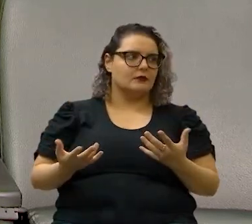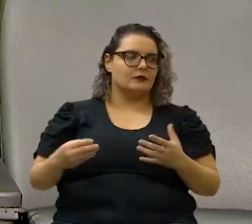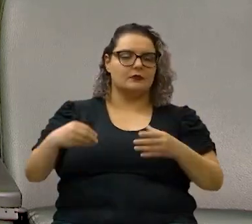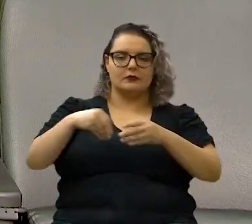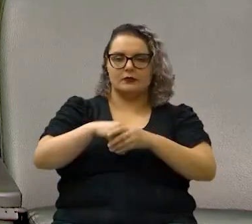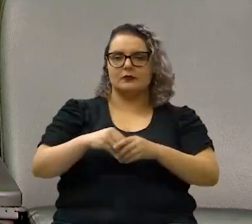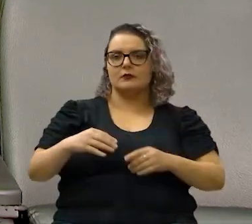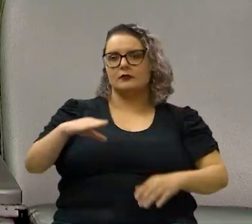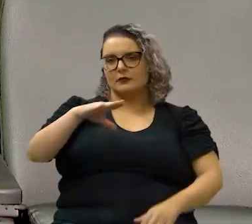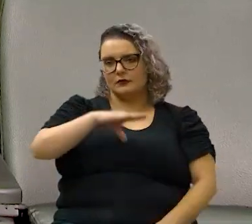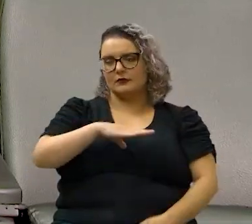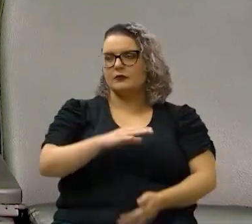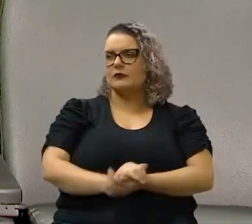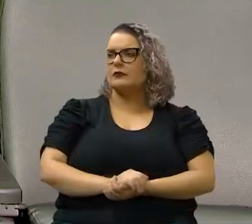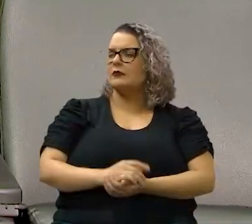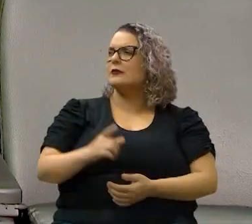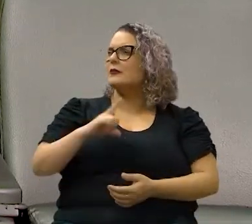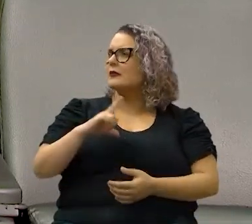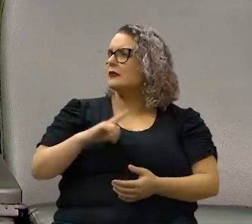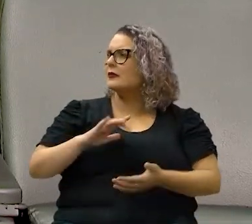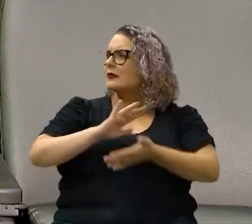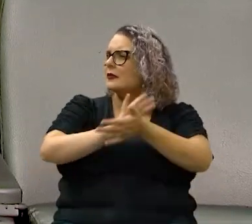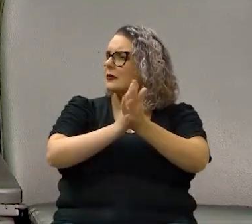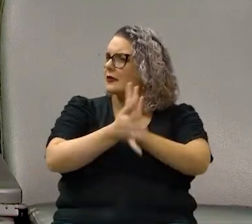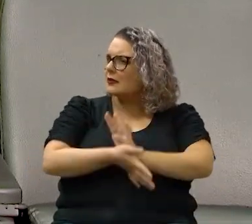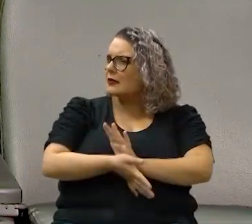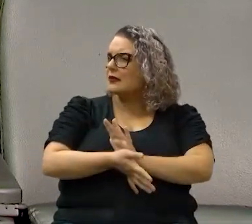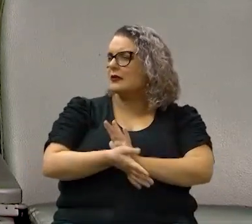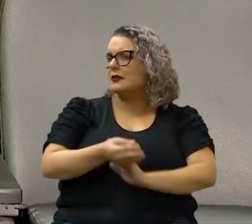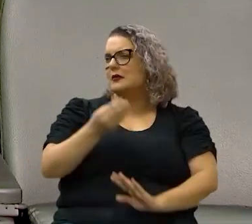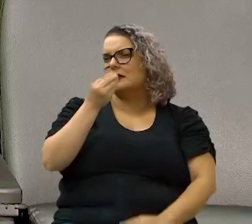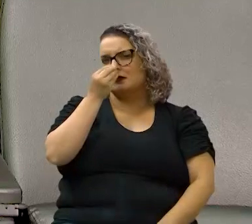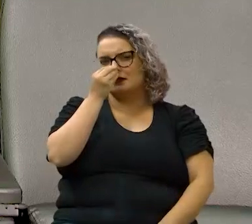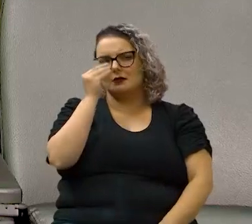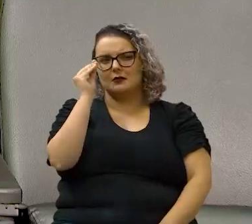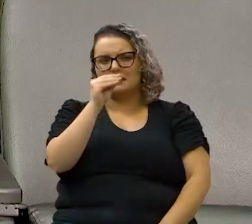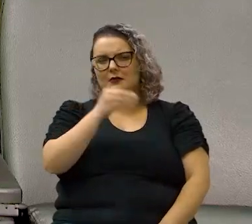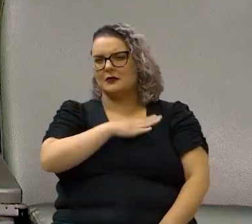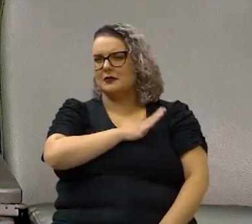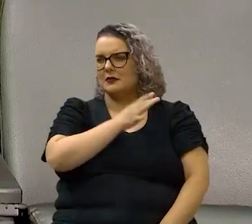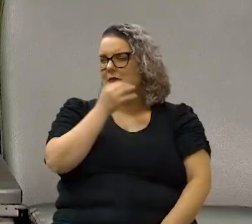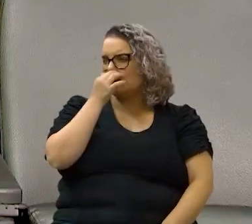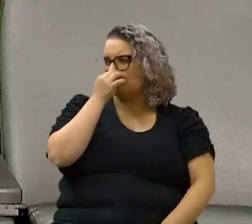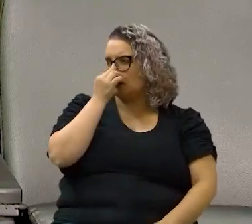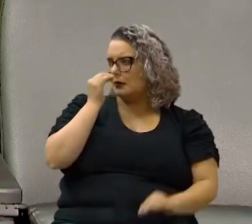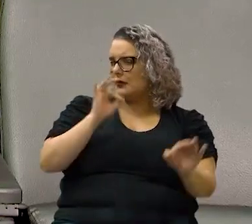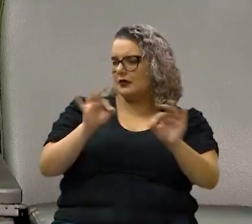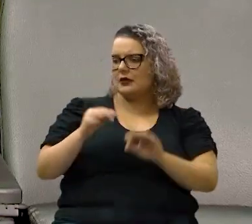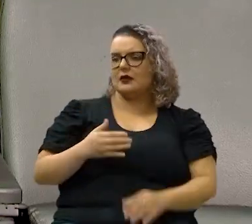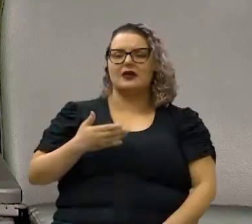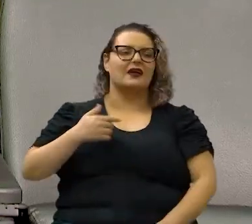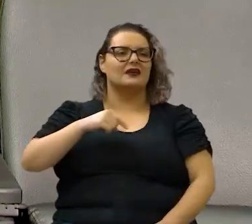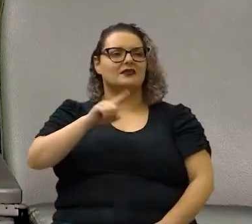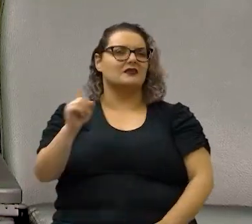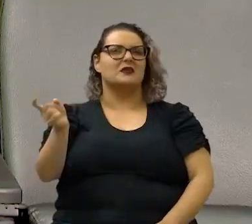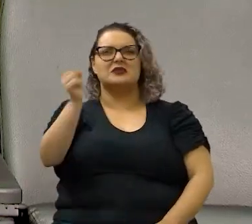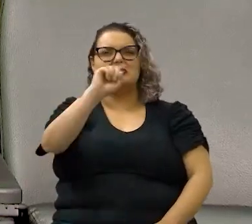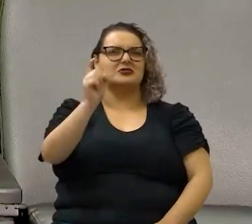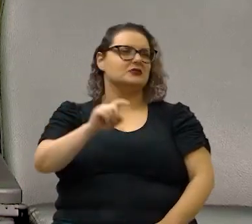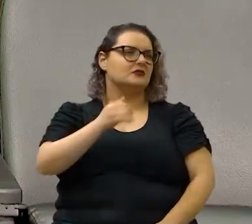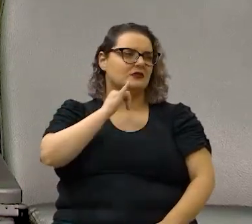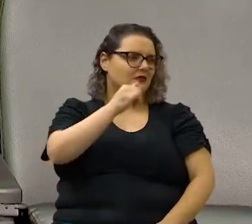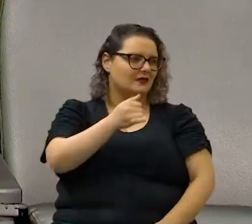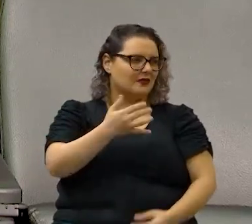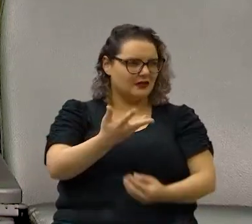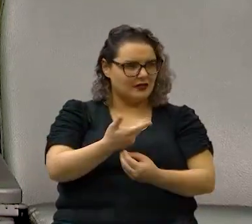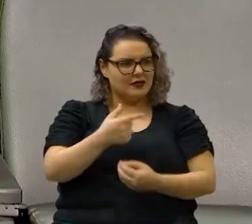também existe um combate ao preconceito com esse tipo de projeto, que muitas vezes a pessoa pode pensar, mas daí eles vão lá e vão pichar e vão